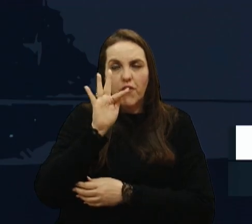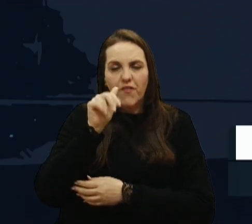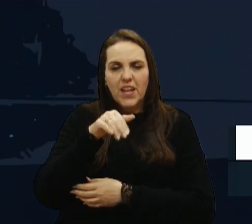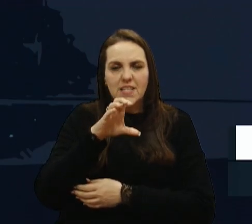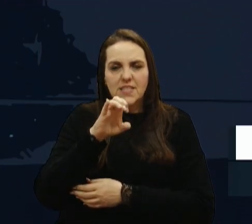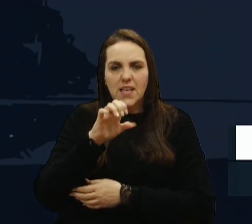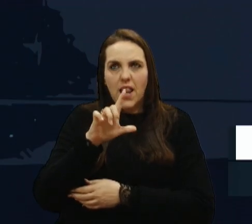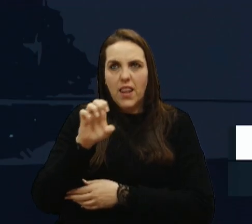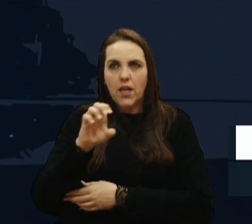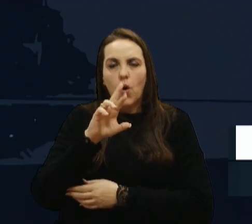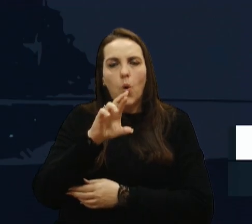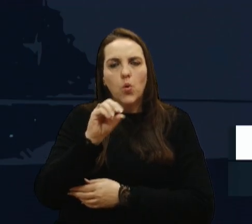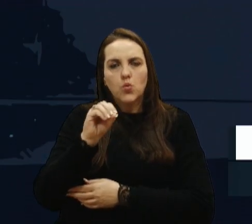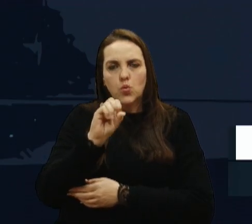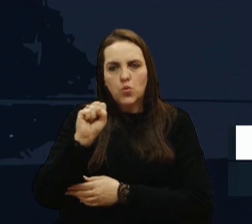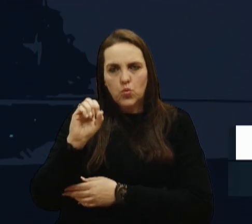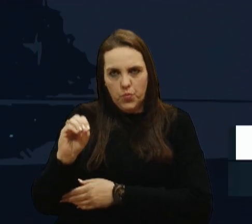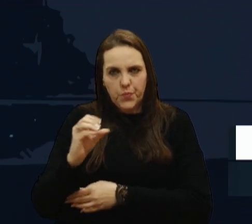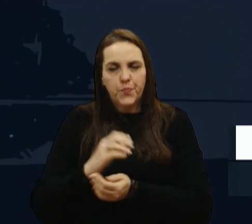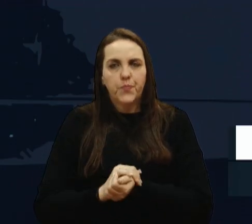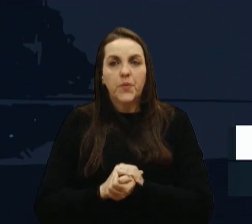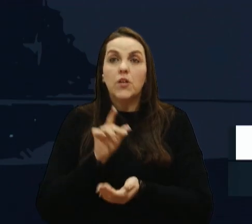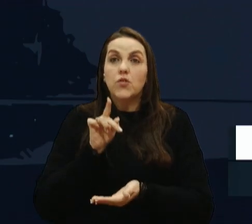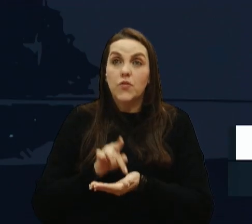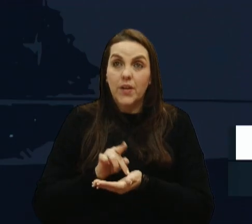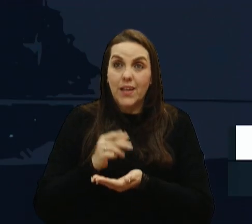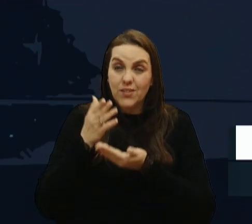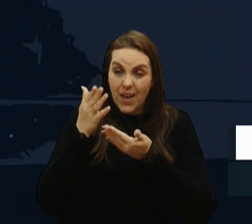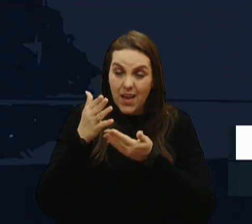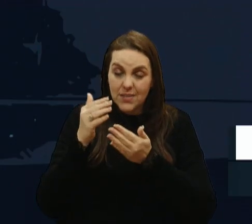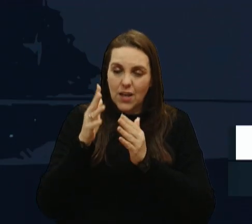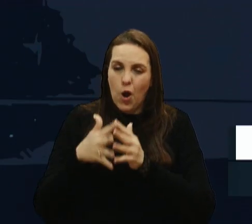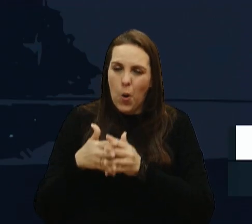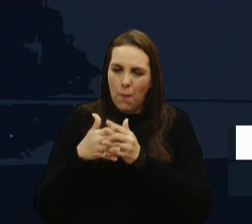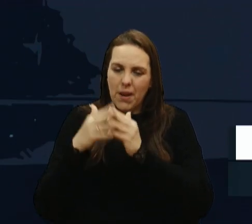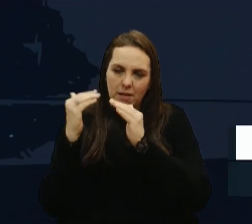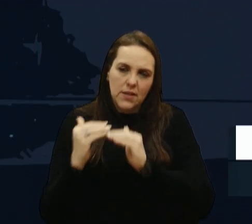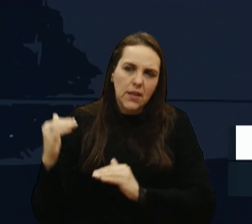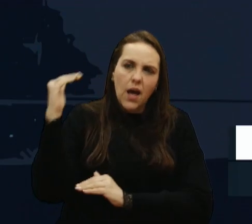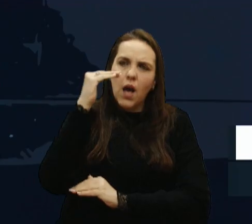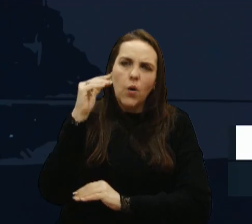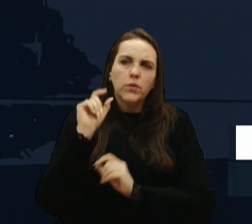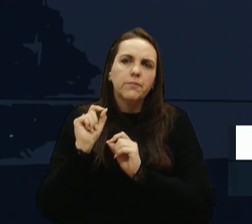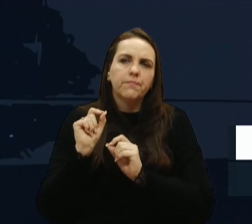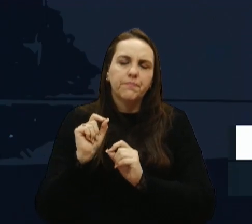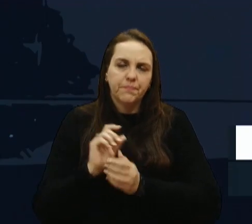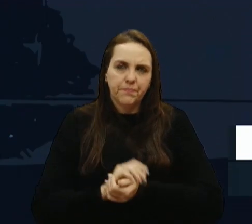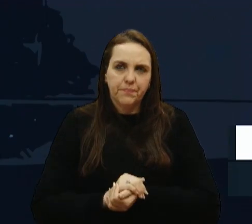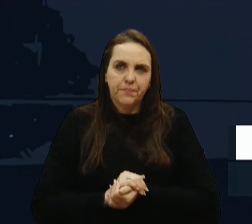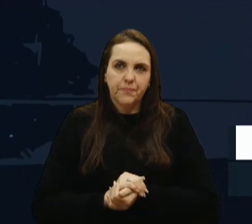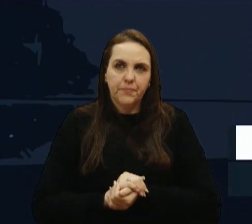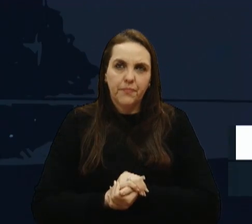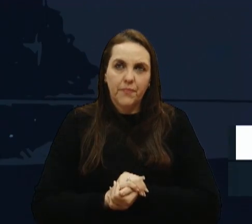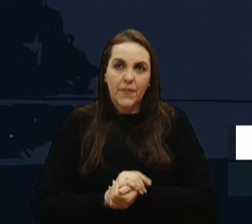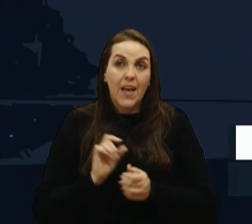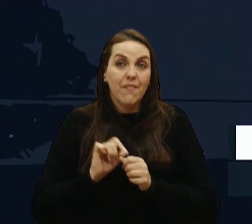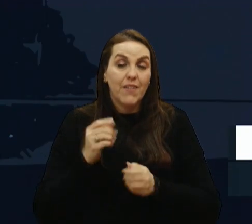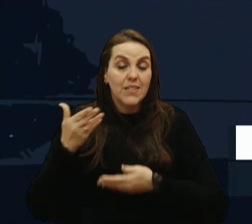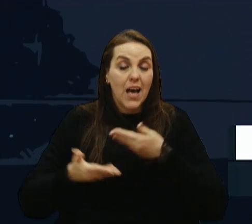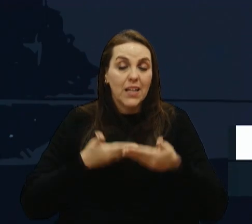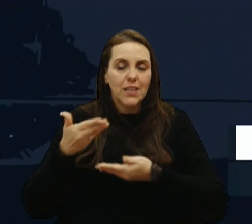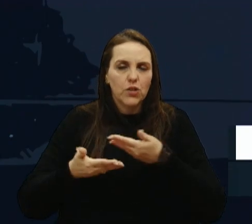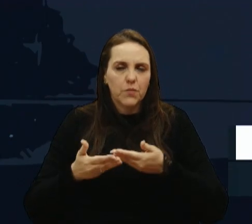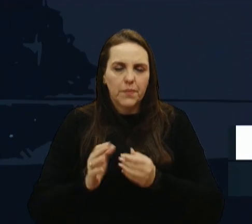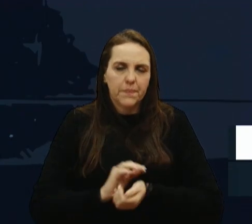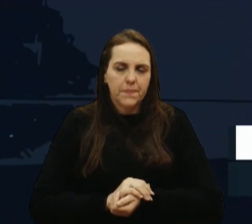Rosso. E, na verdade, essa alta complexidade, ela faz o seguinte